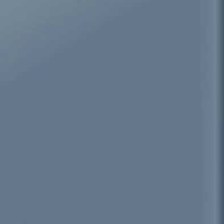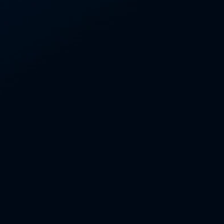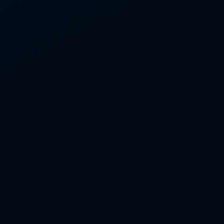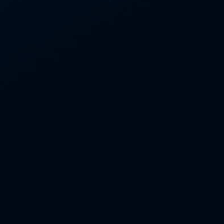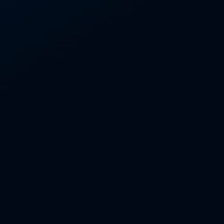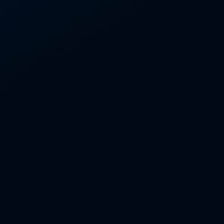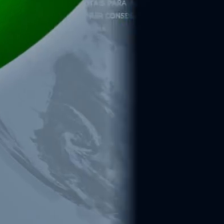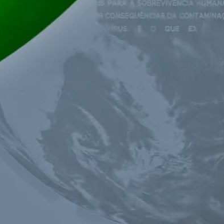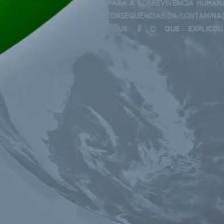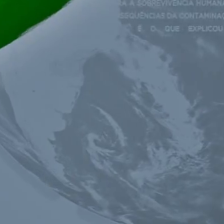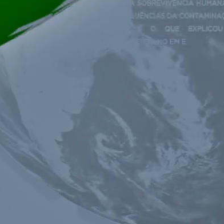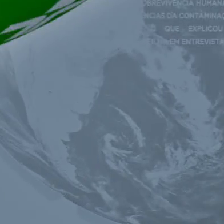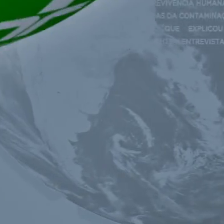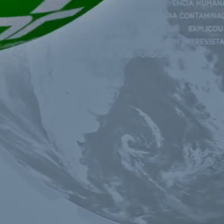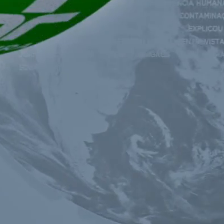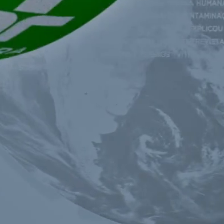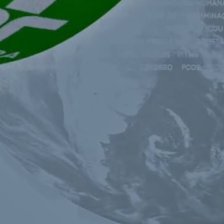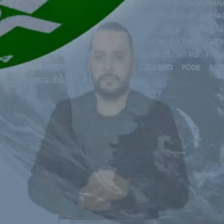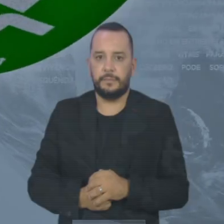a